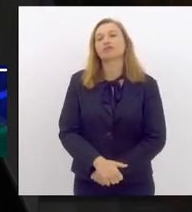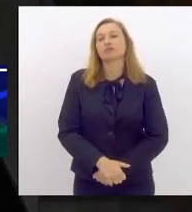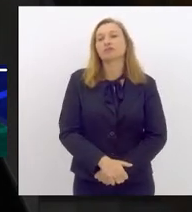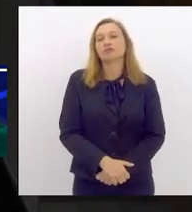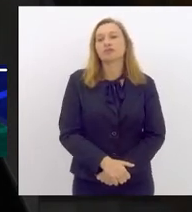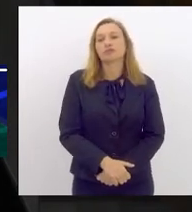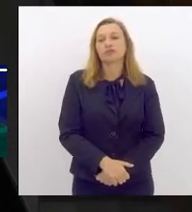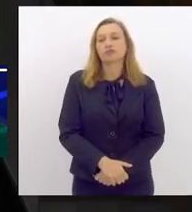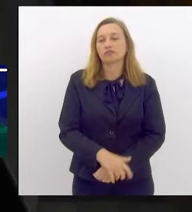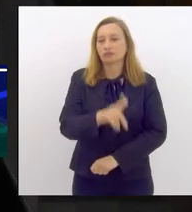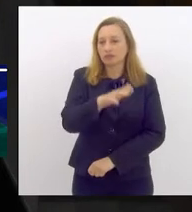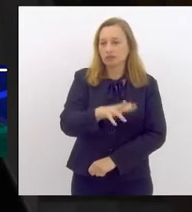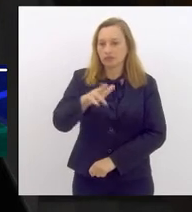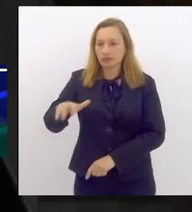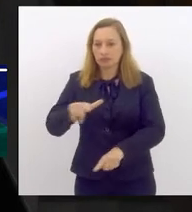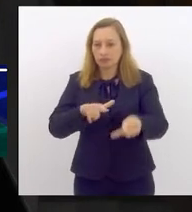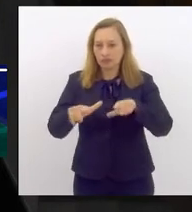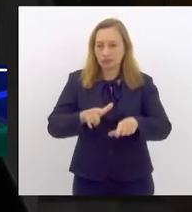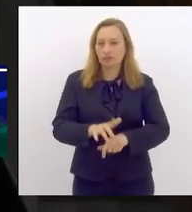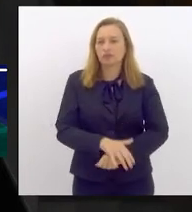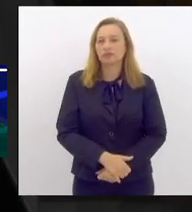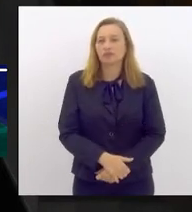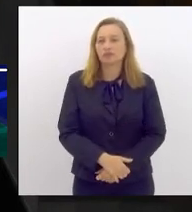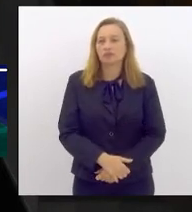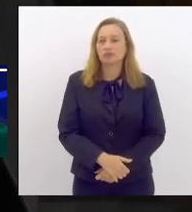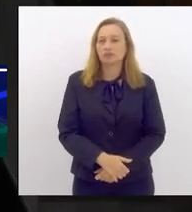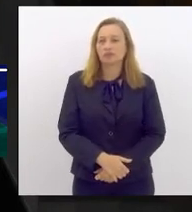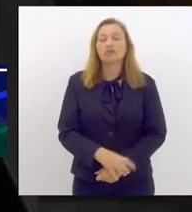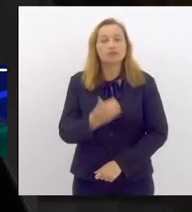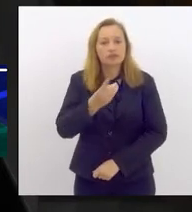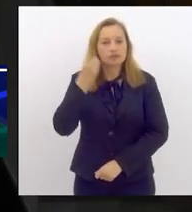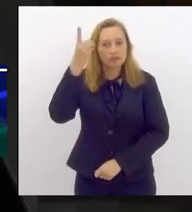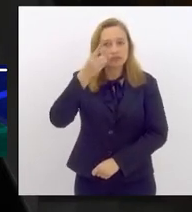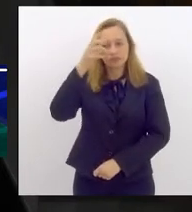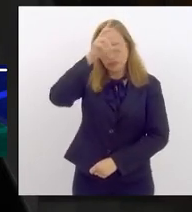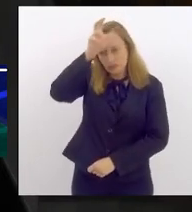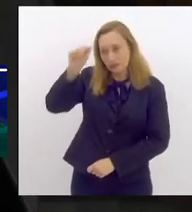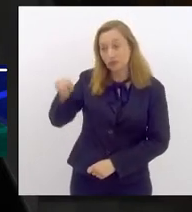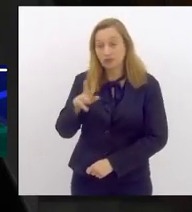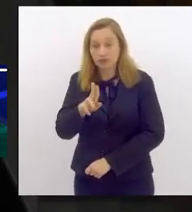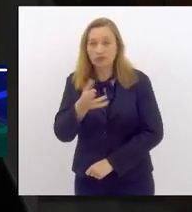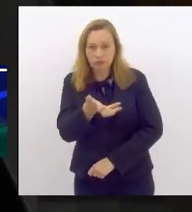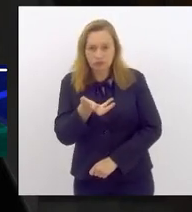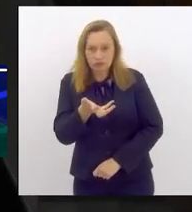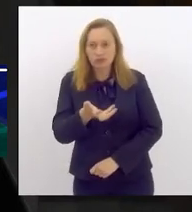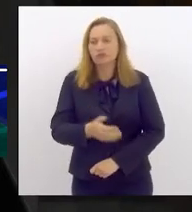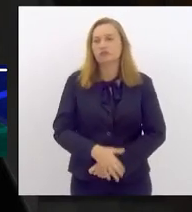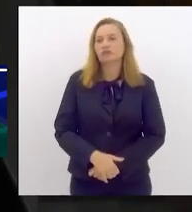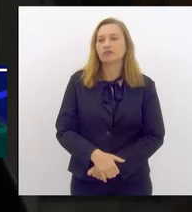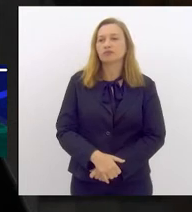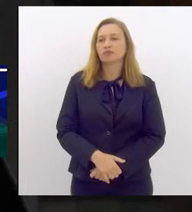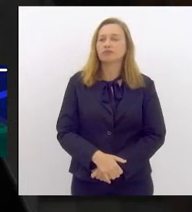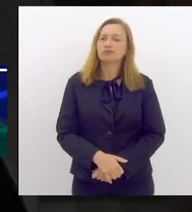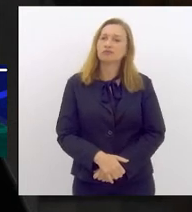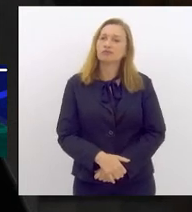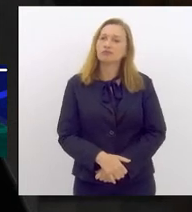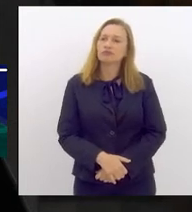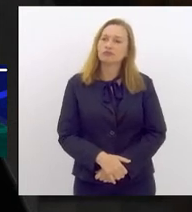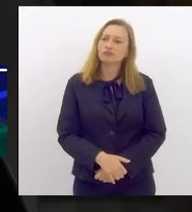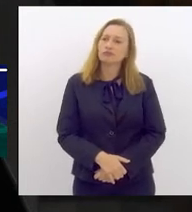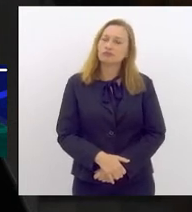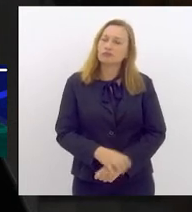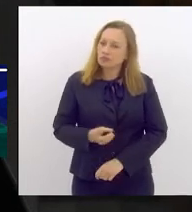começou a diferentes funções deputada tia Ju eu quero e de certa forma